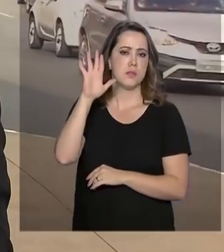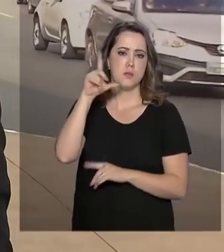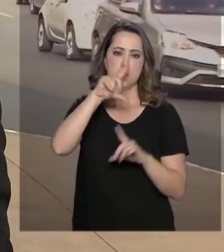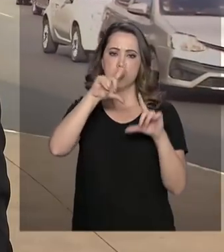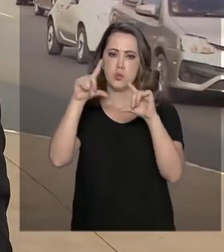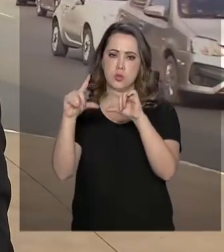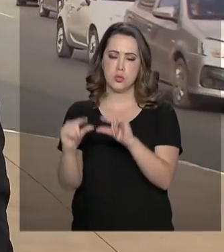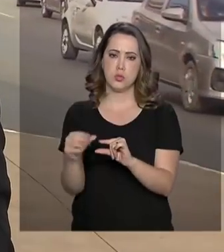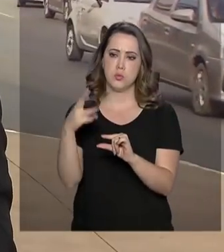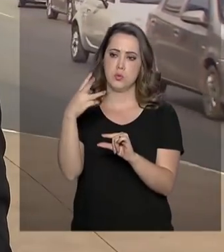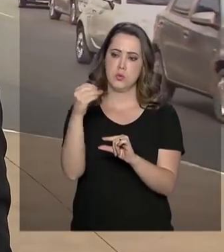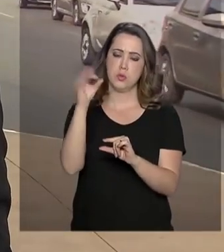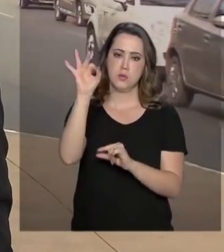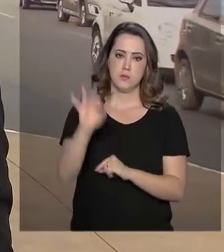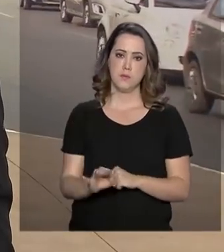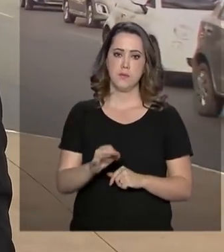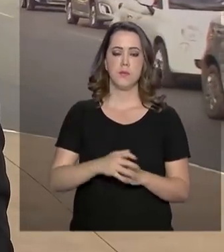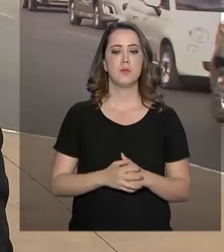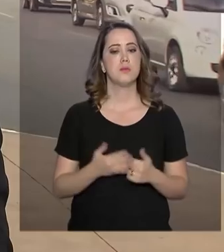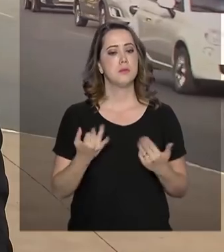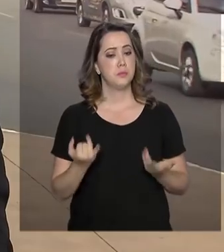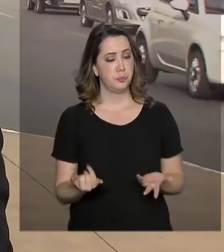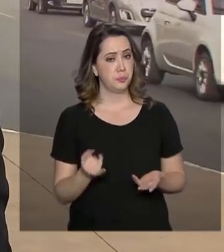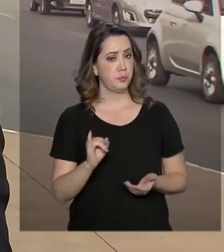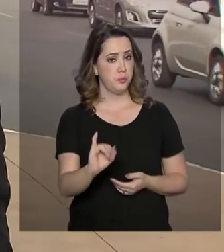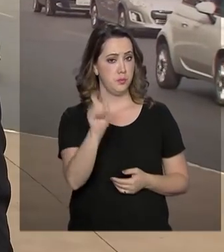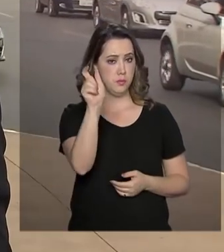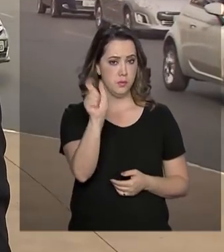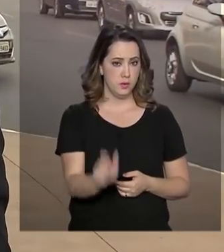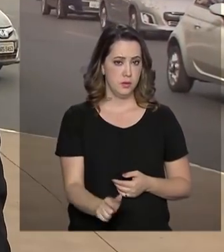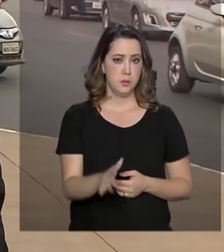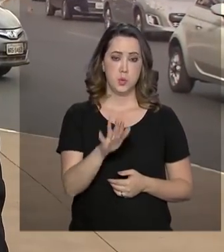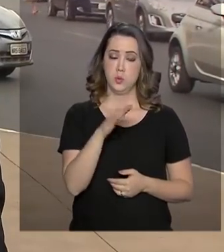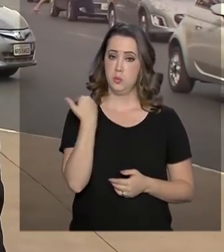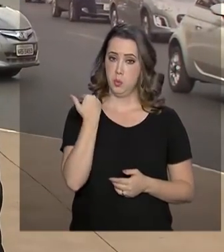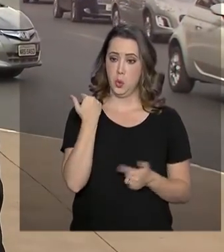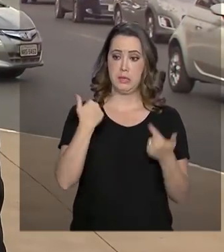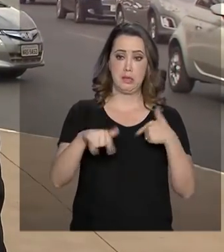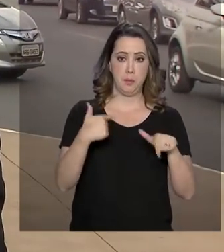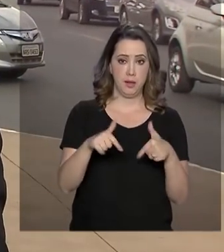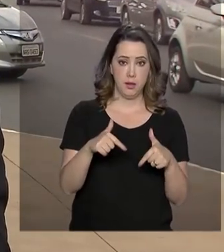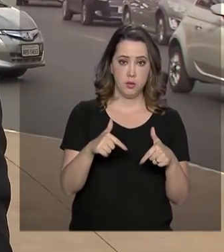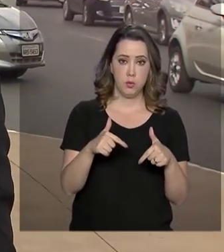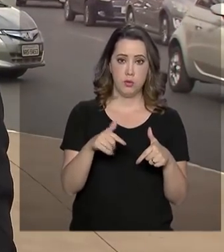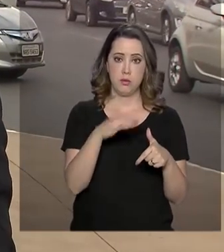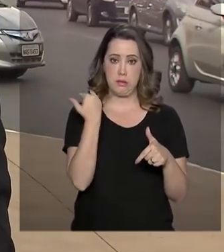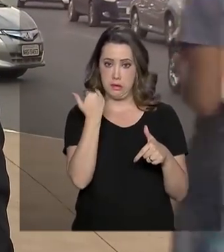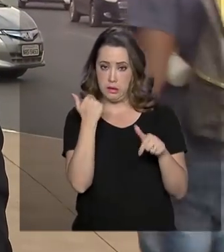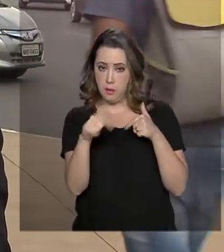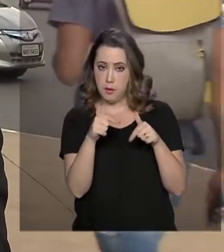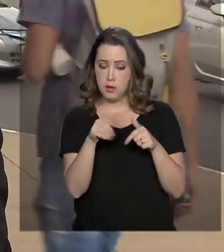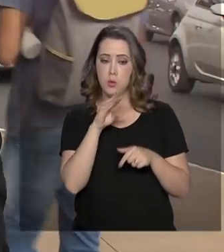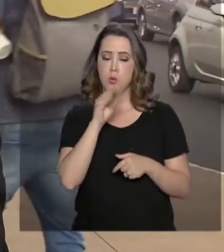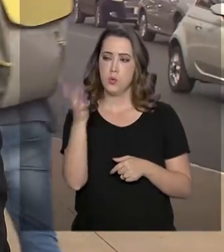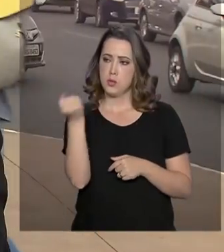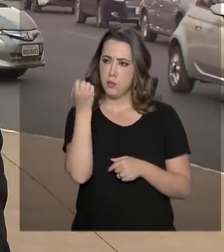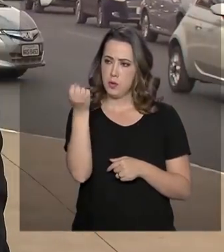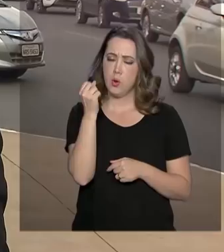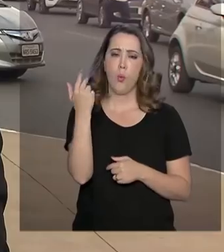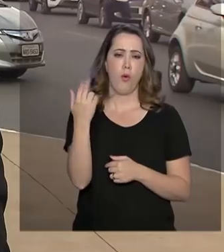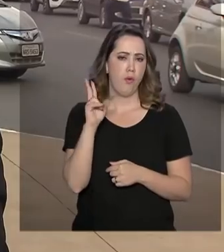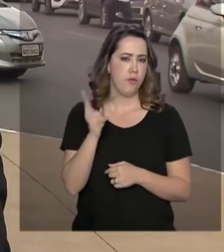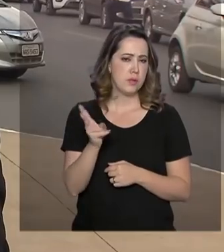reduzido em 30%. Caso o policial morra em serviço, a pensão será vitalícia e vai